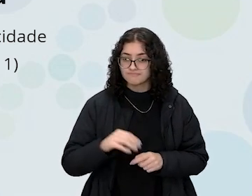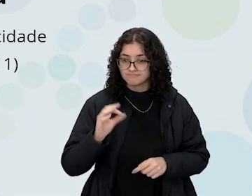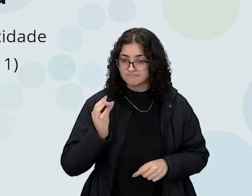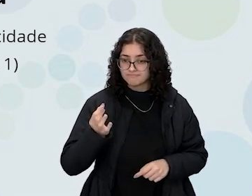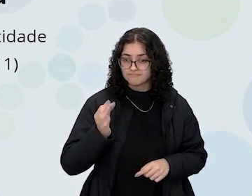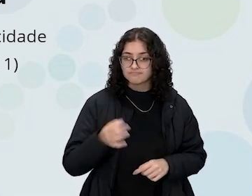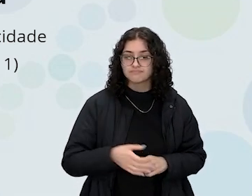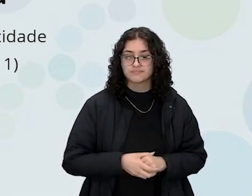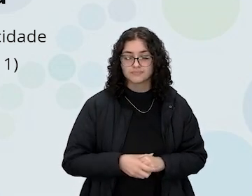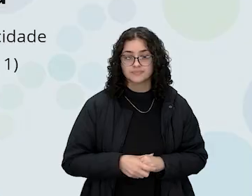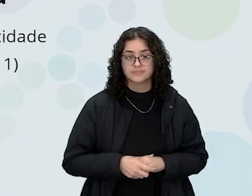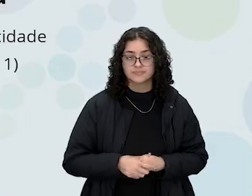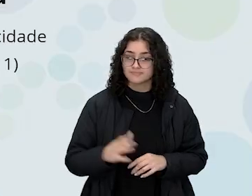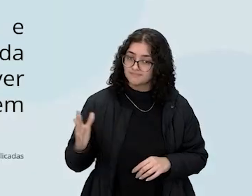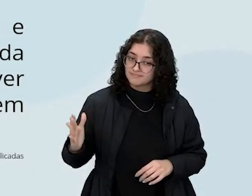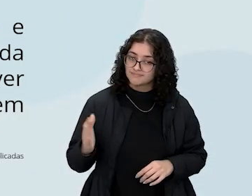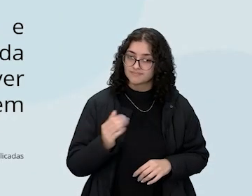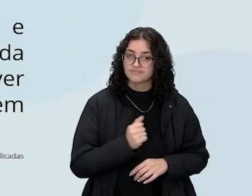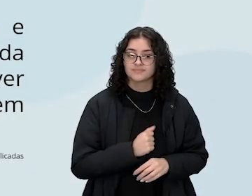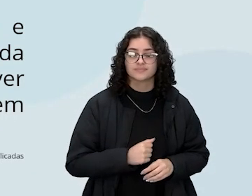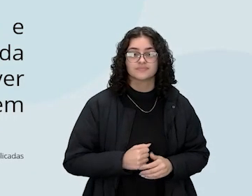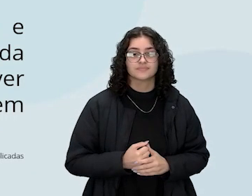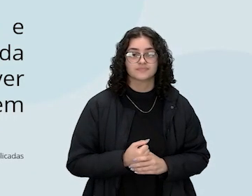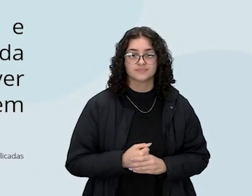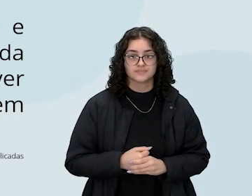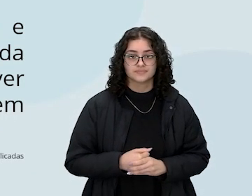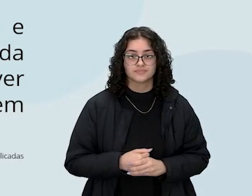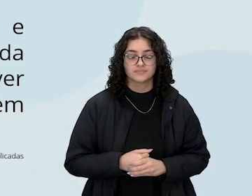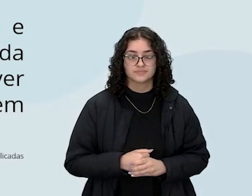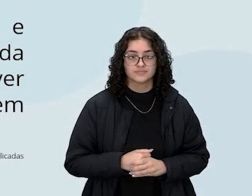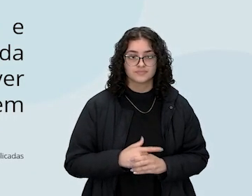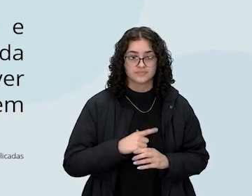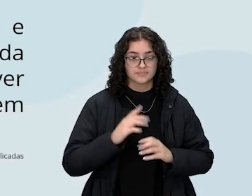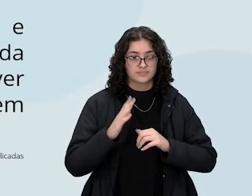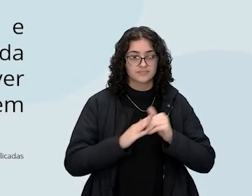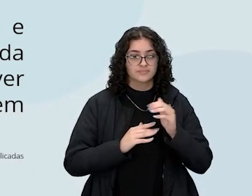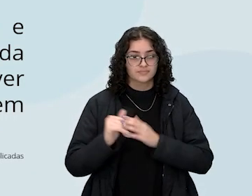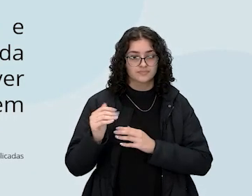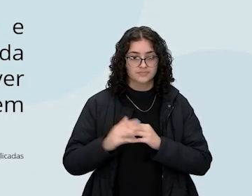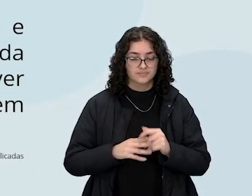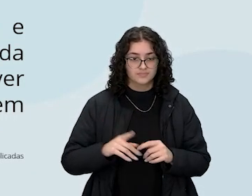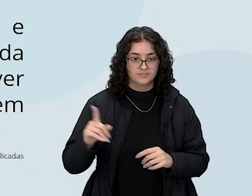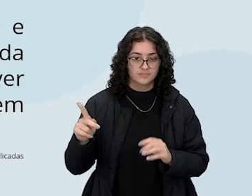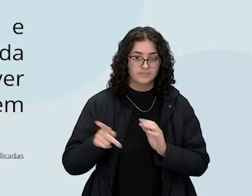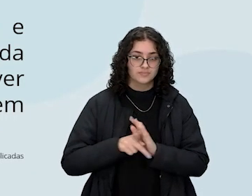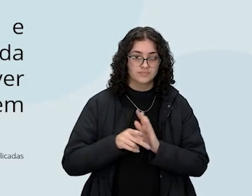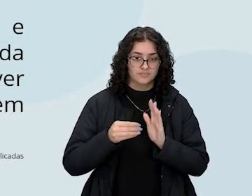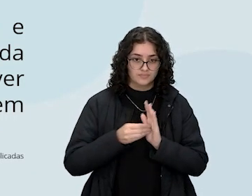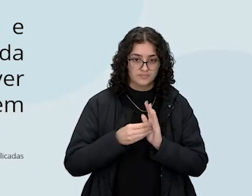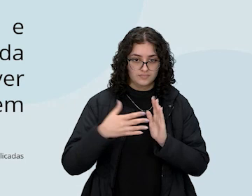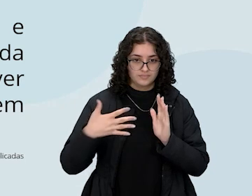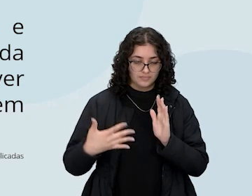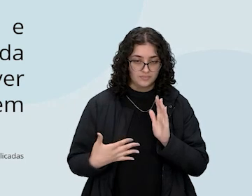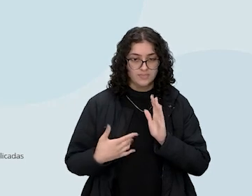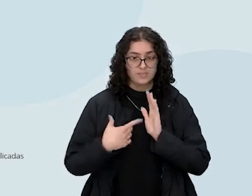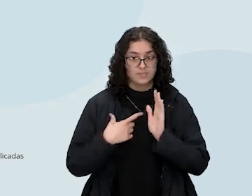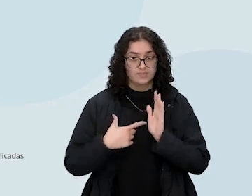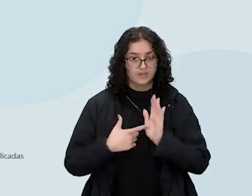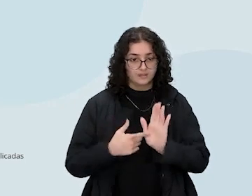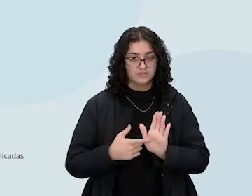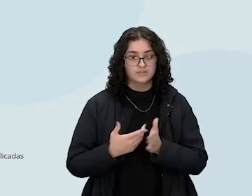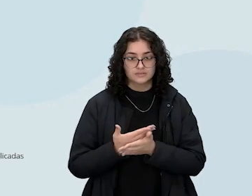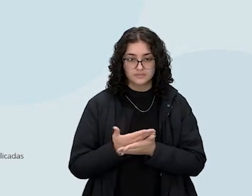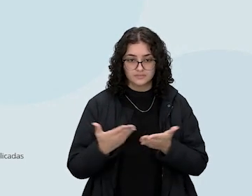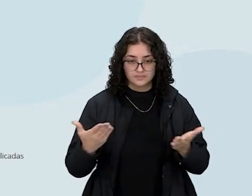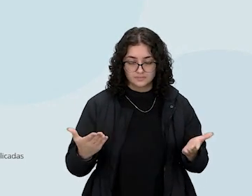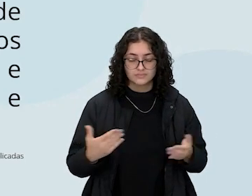Certo? Simbora, pessoal! Então, a gente tem aí as habilidades do currículo paulista aparecendo para